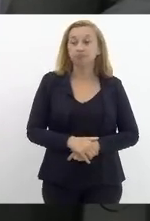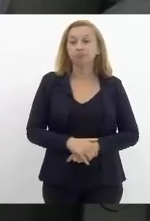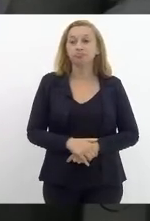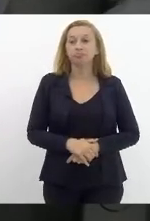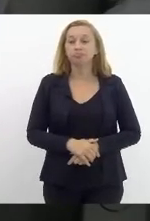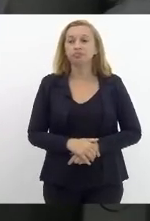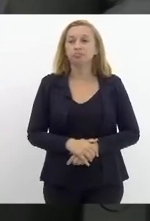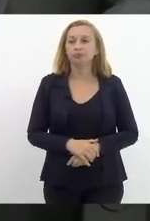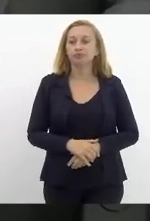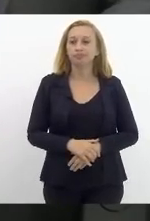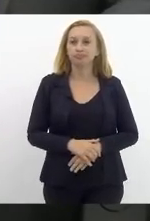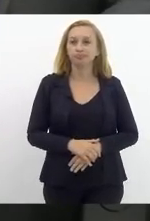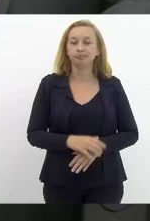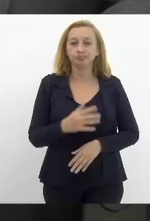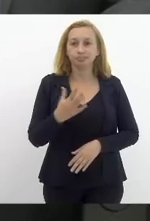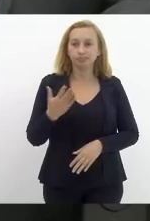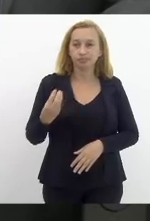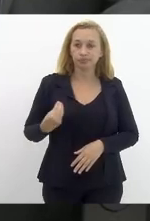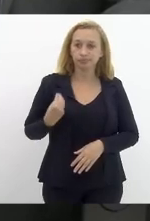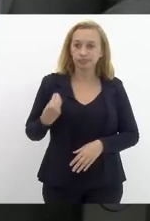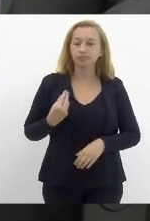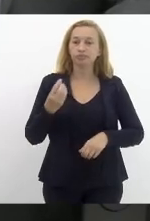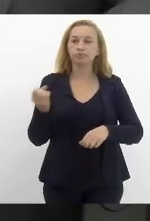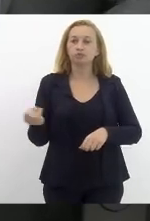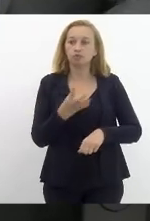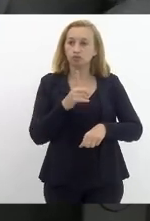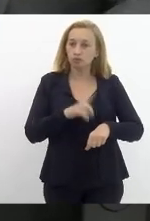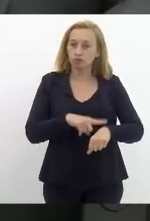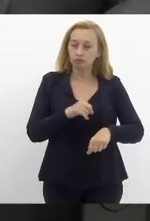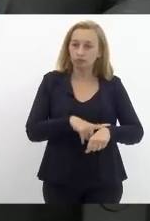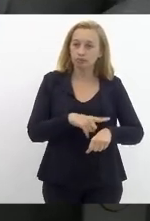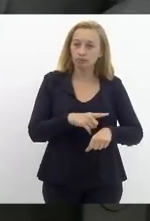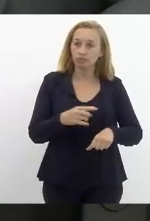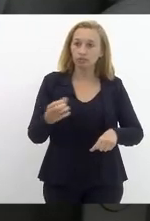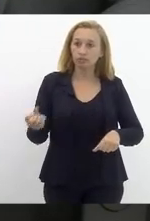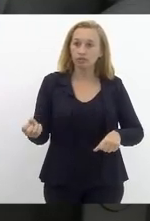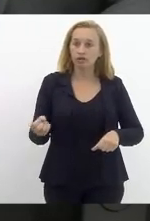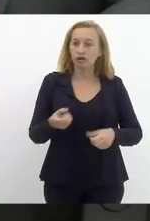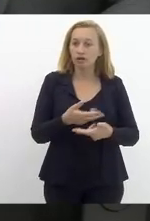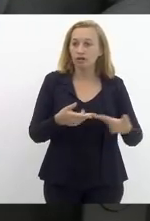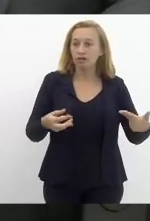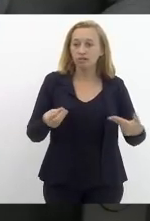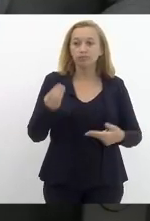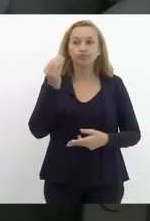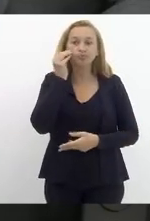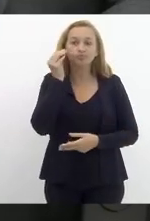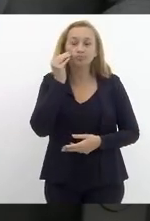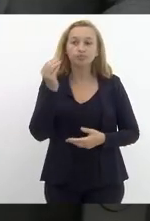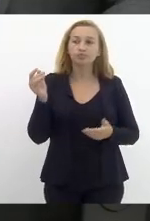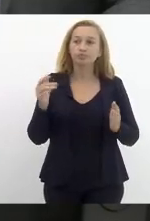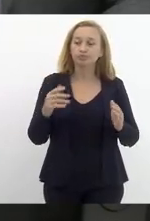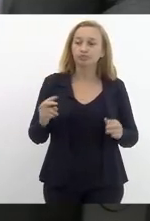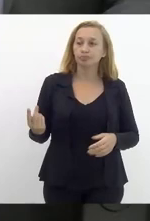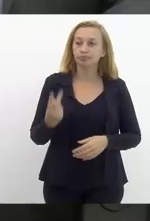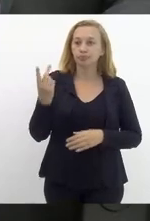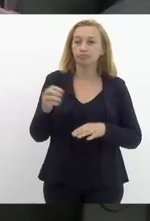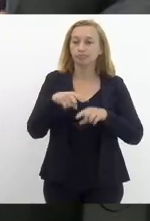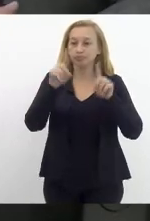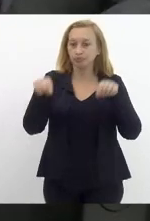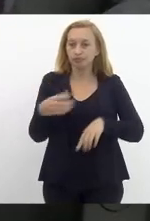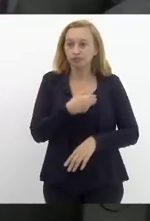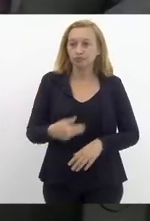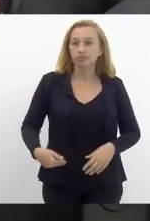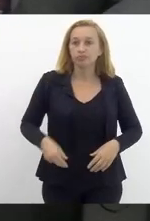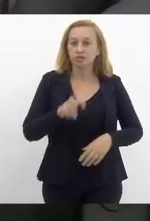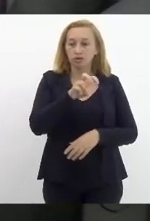postas, a gente está vivendo um novo momento, uma janela de oportunidade. Precisa valorizar os servidores públicos. Nós temos